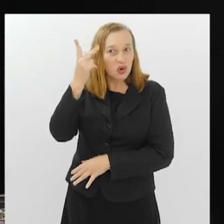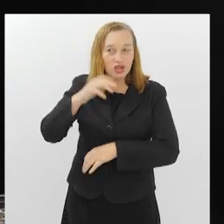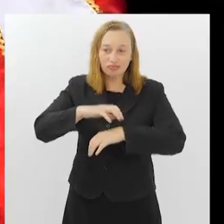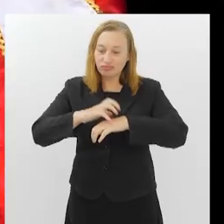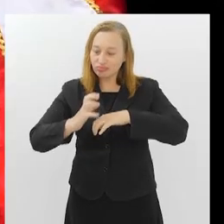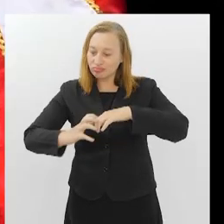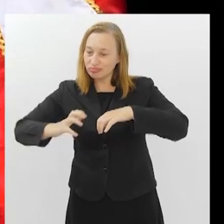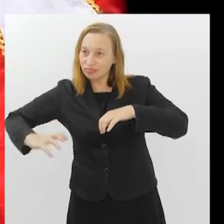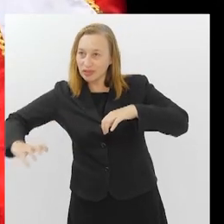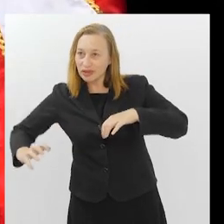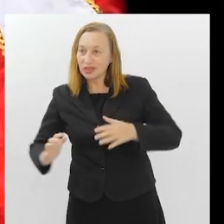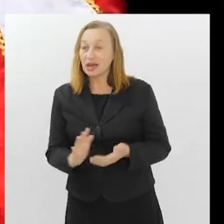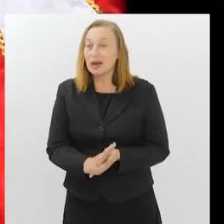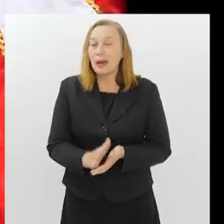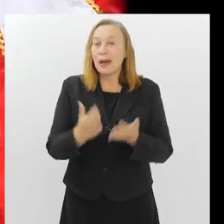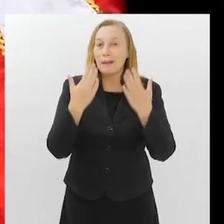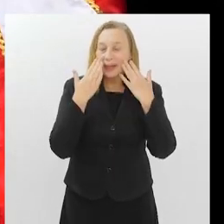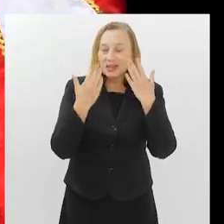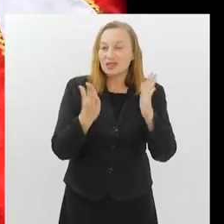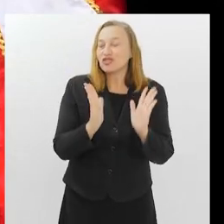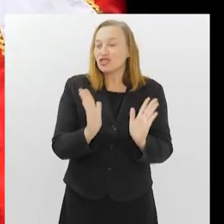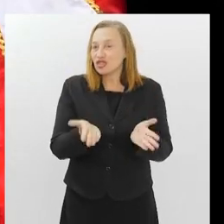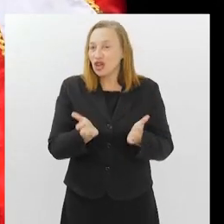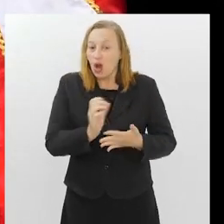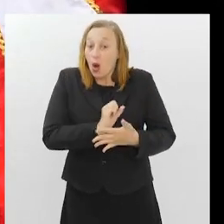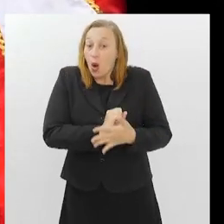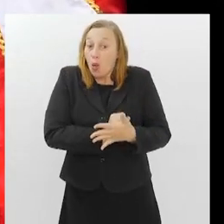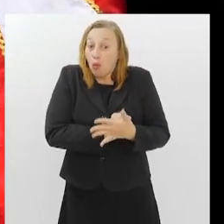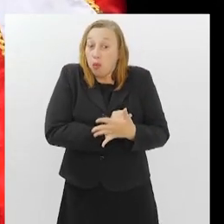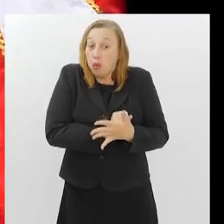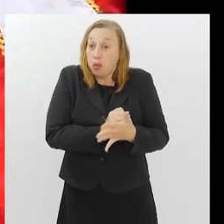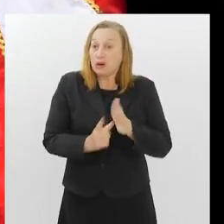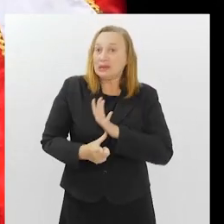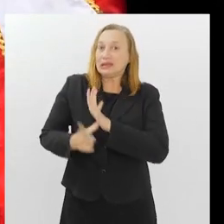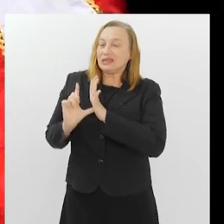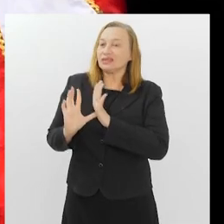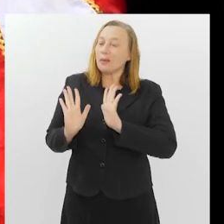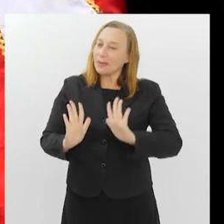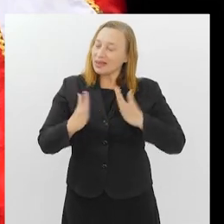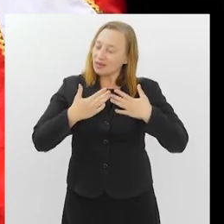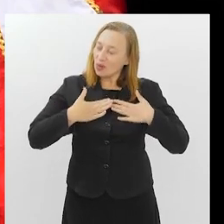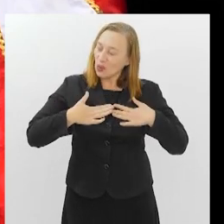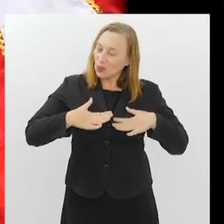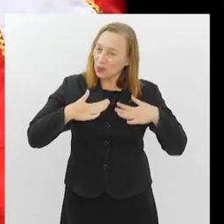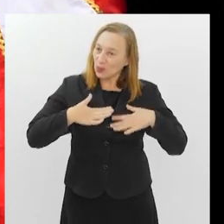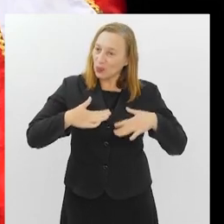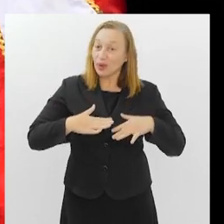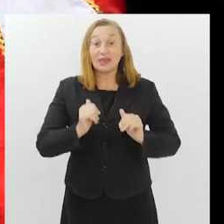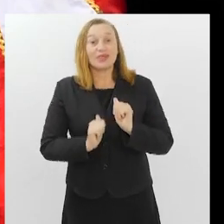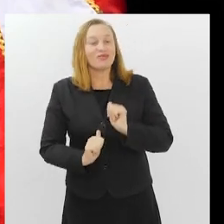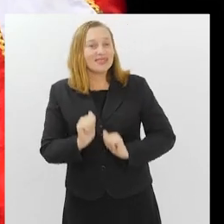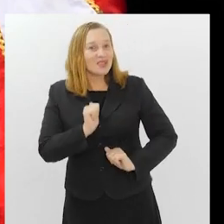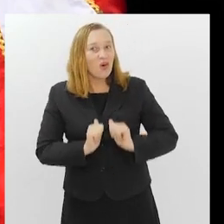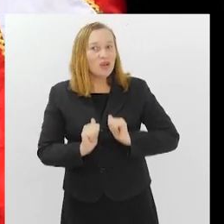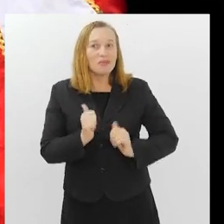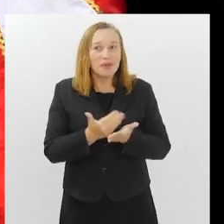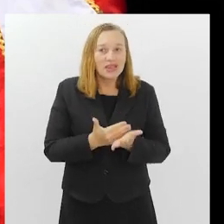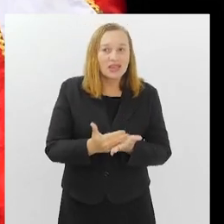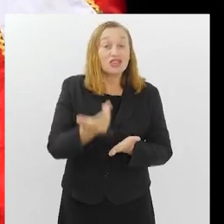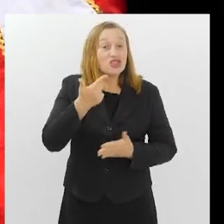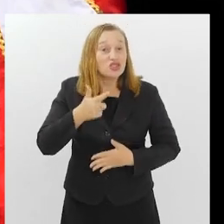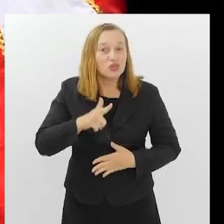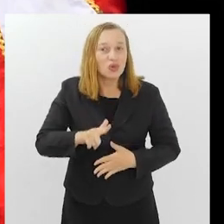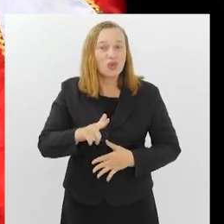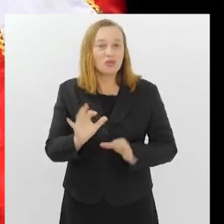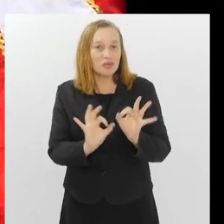Por enquanto, meu coração está tranquilo, minha apresentação já passou, meu coração estava mais agitado. Mas eu estou bem ansiosa para a gente